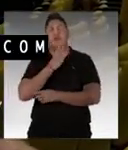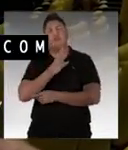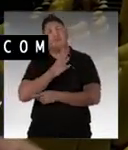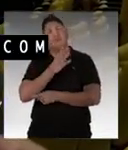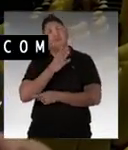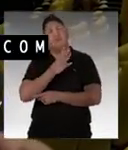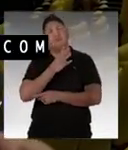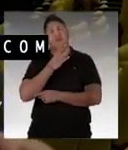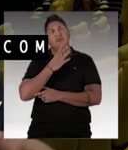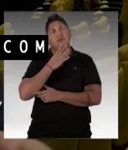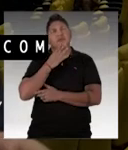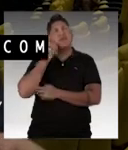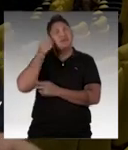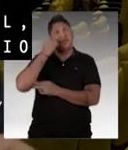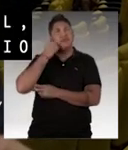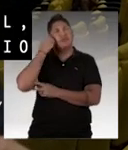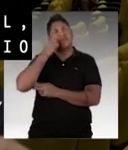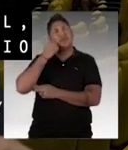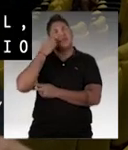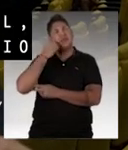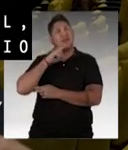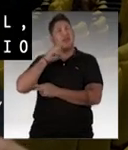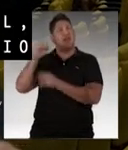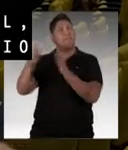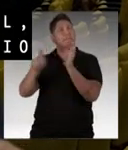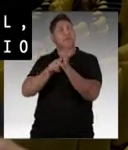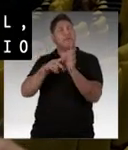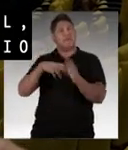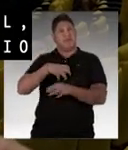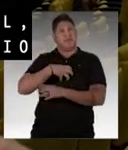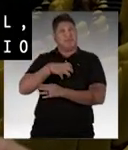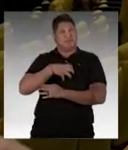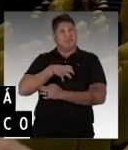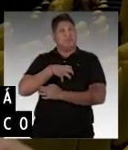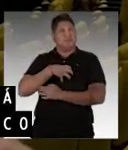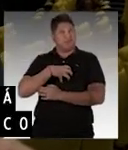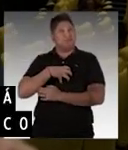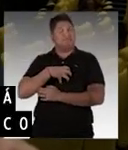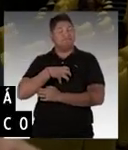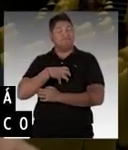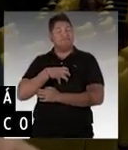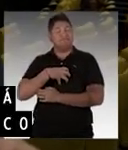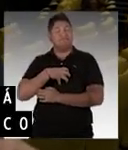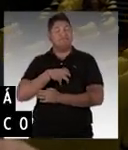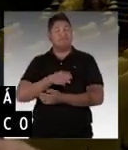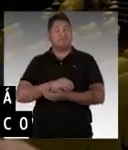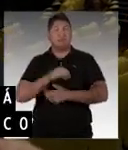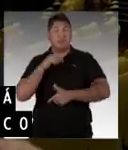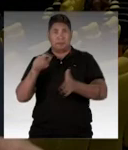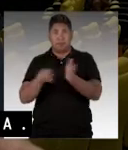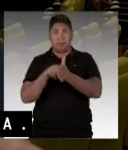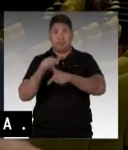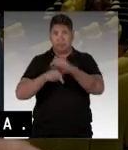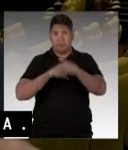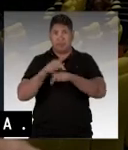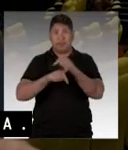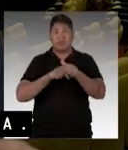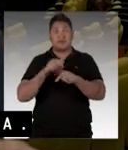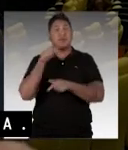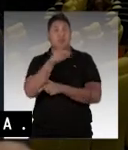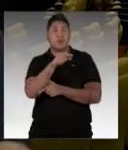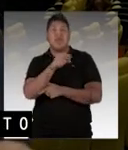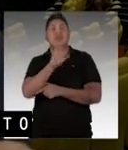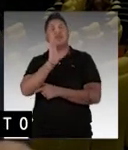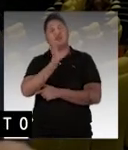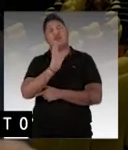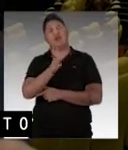experimentado já, lá com o procurador regional, o chefe do Ministério Público Regional lá no Ministério Público do Trabalho, na